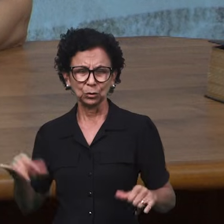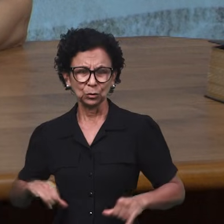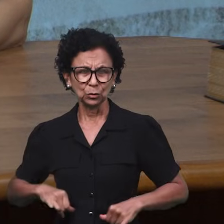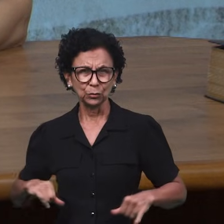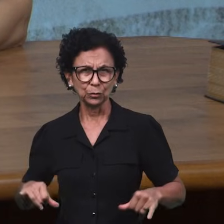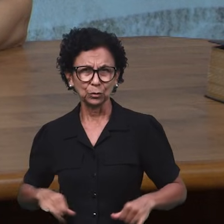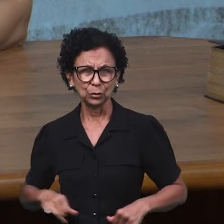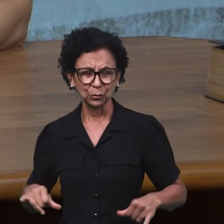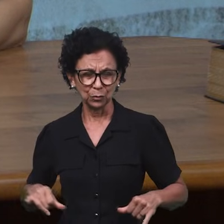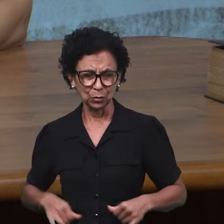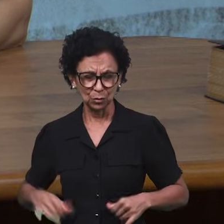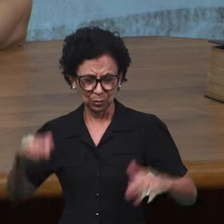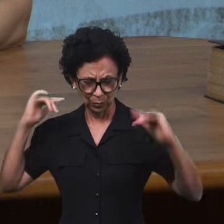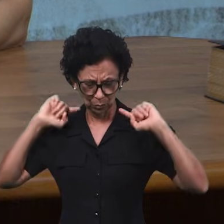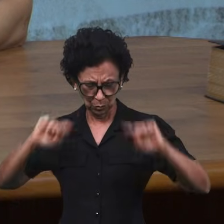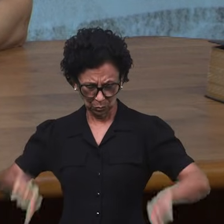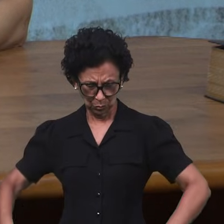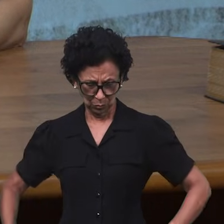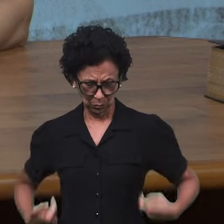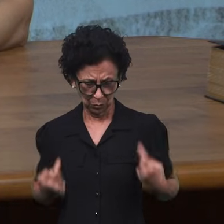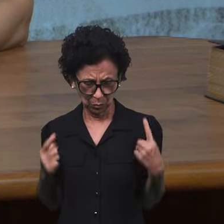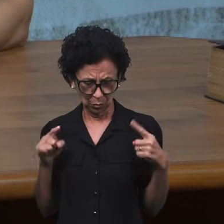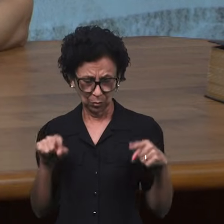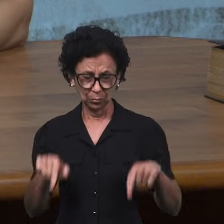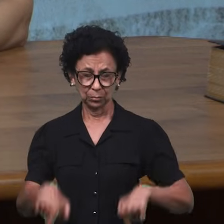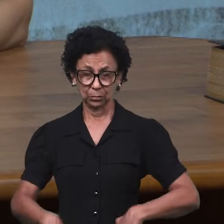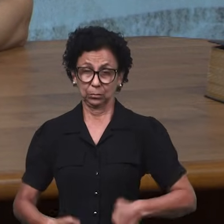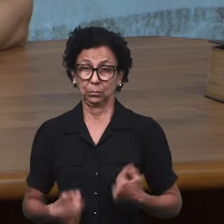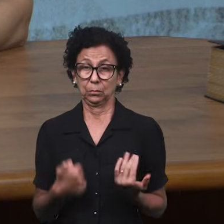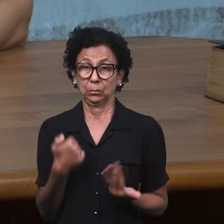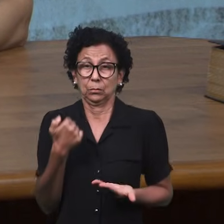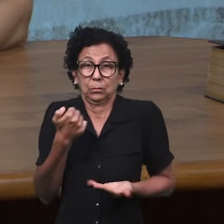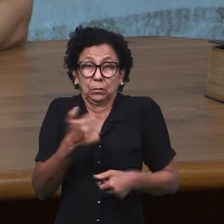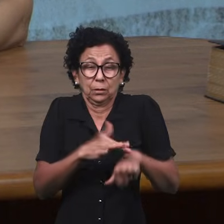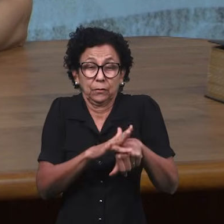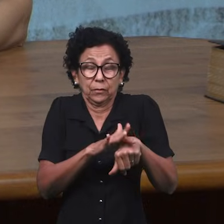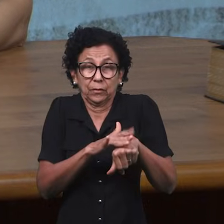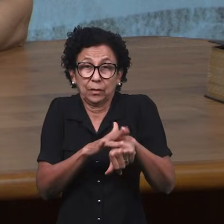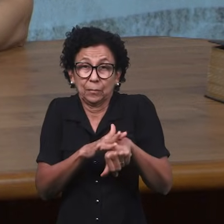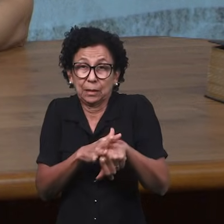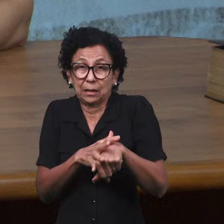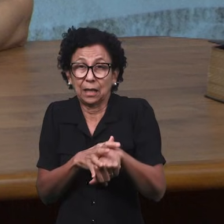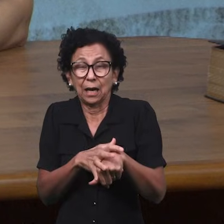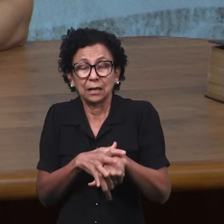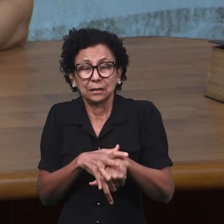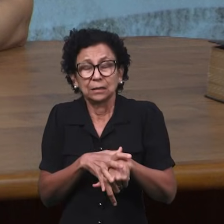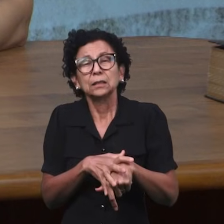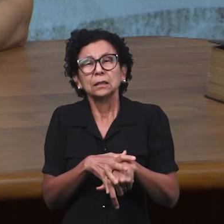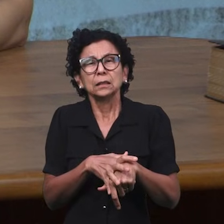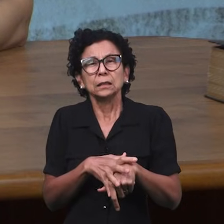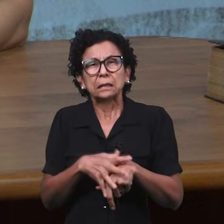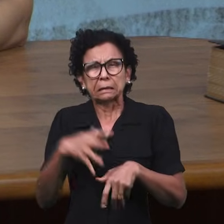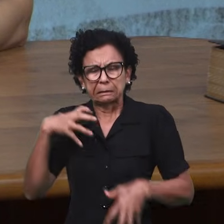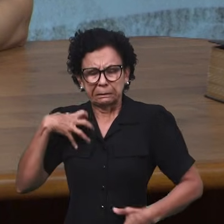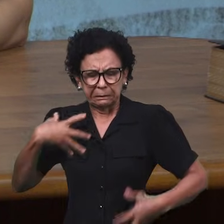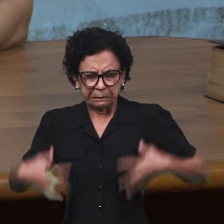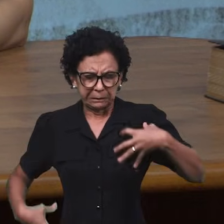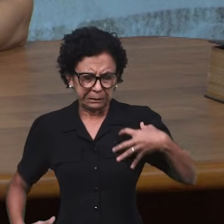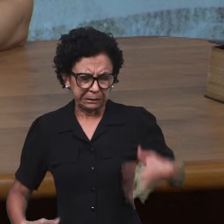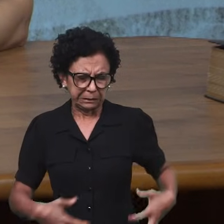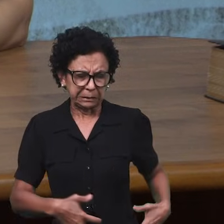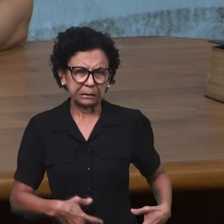e o mal me corrói, não descansa. Pela grande força de meu